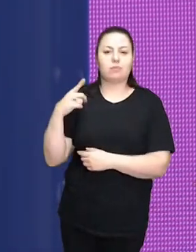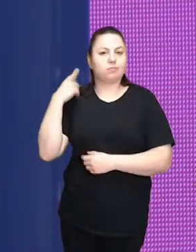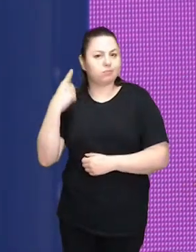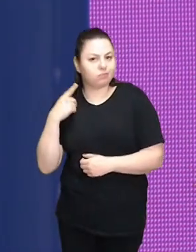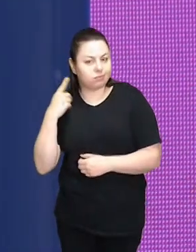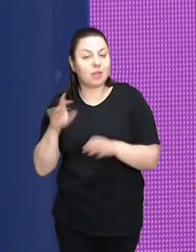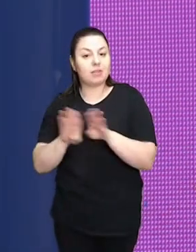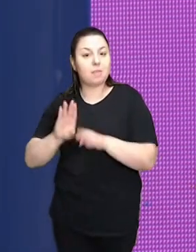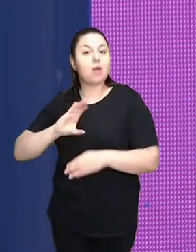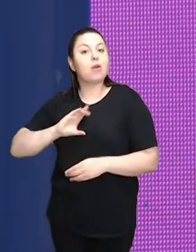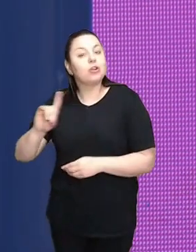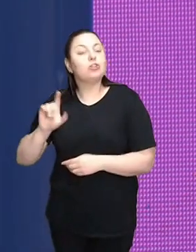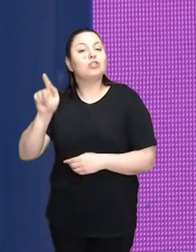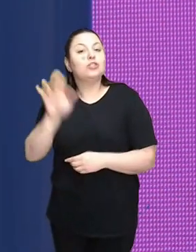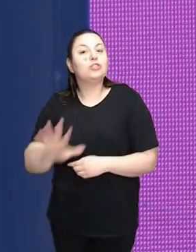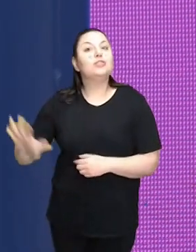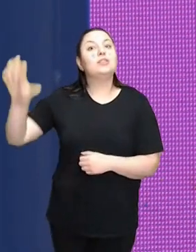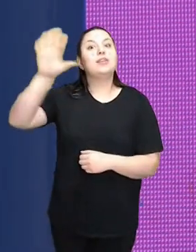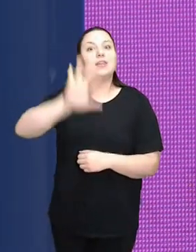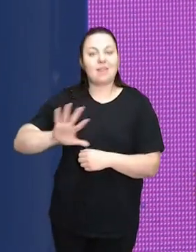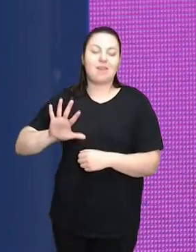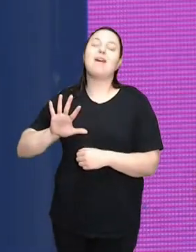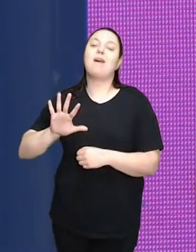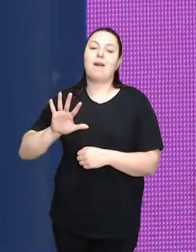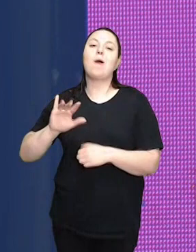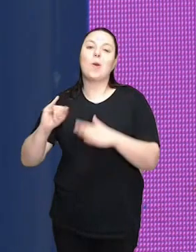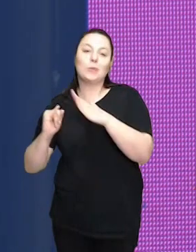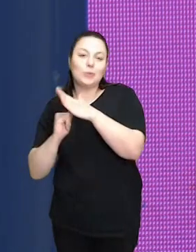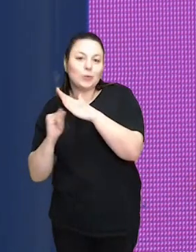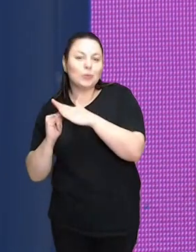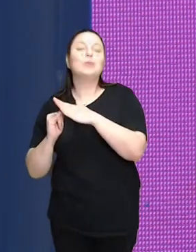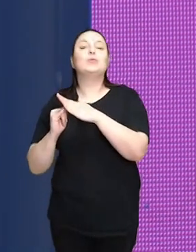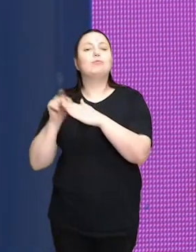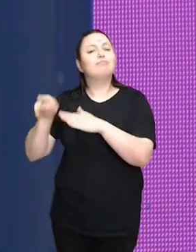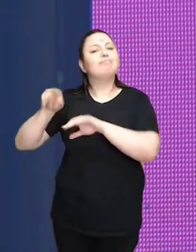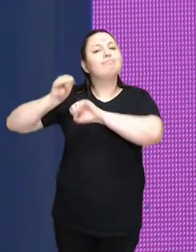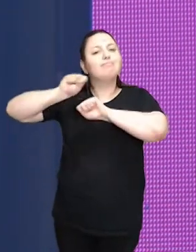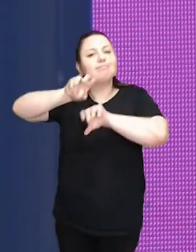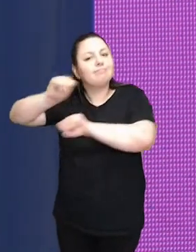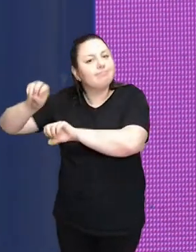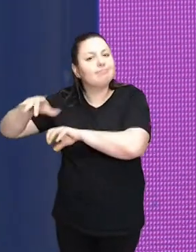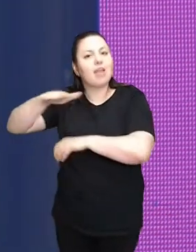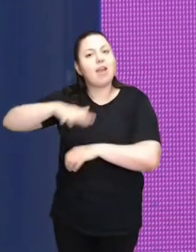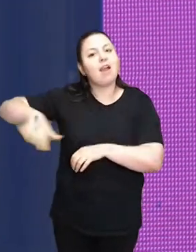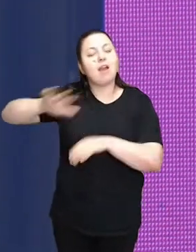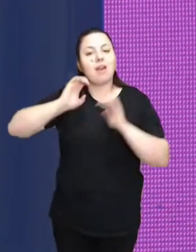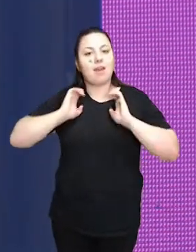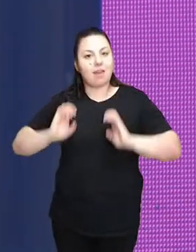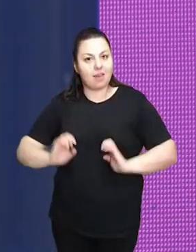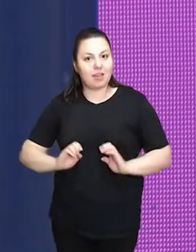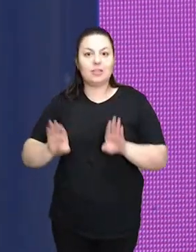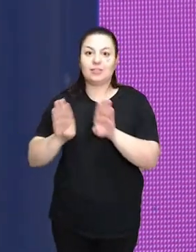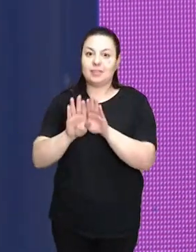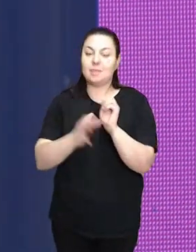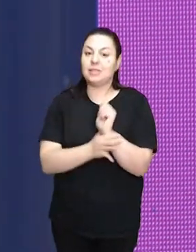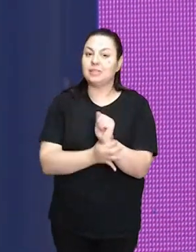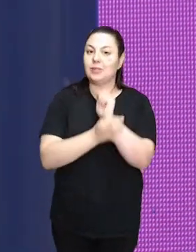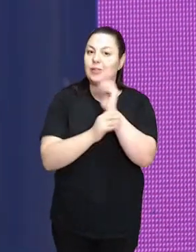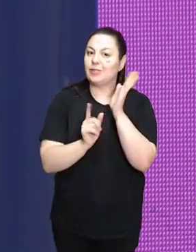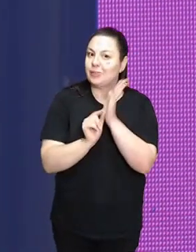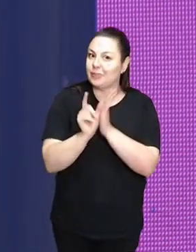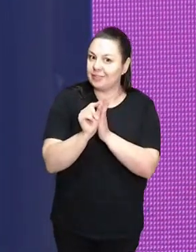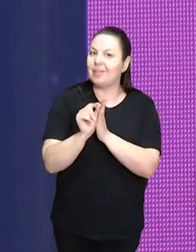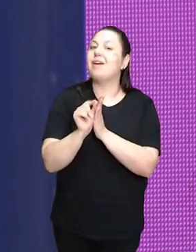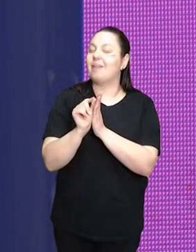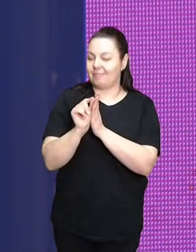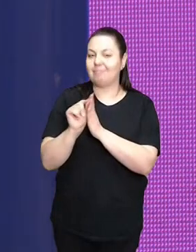coordenador geral do Instituto START, que atua na disseminação de conhecimento para ética e segurança digital na educação. Ele também foi